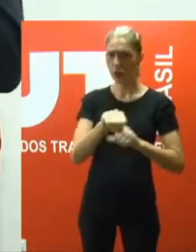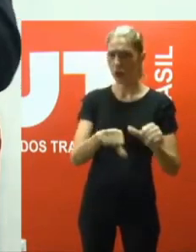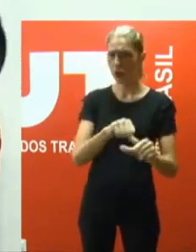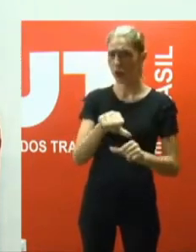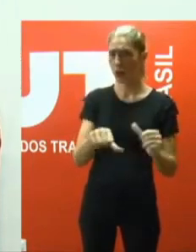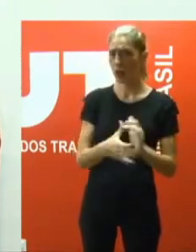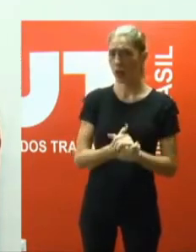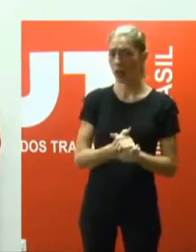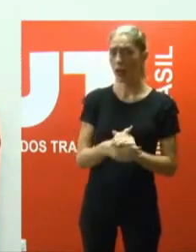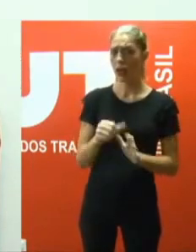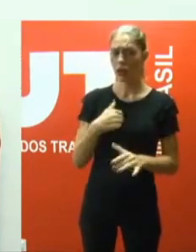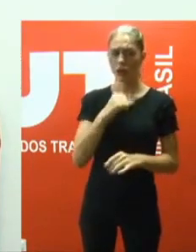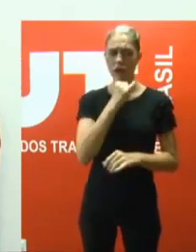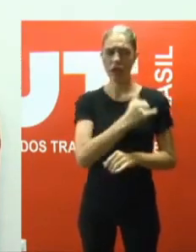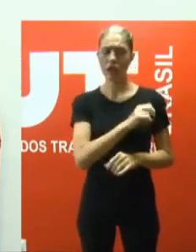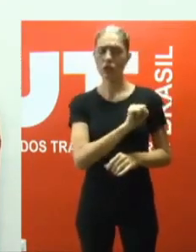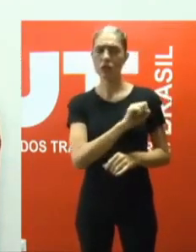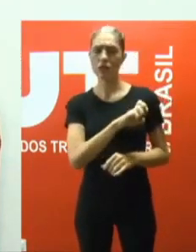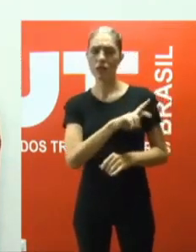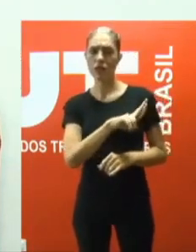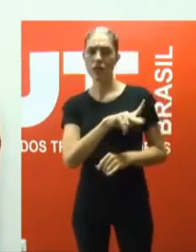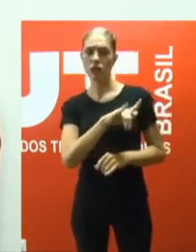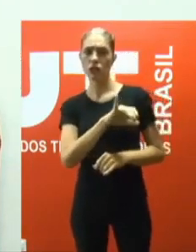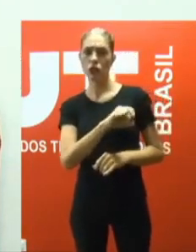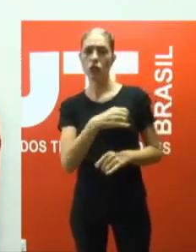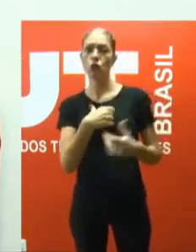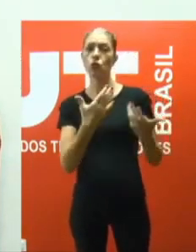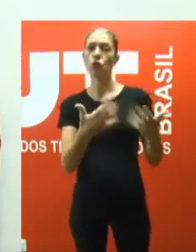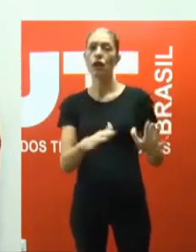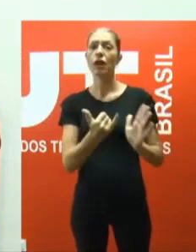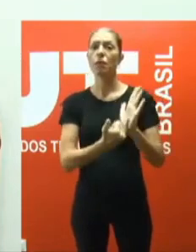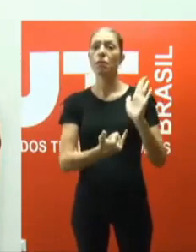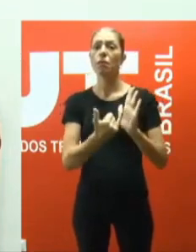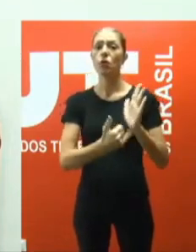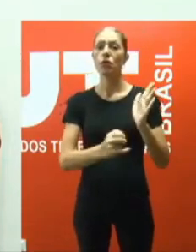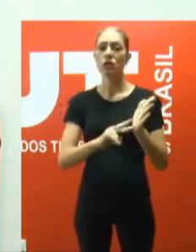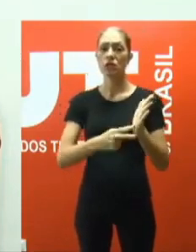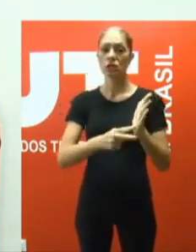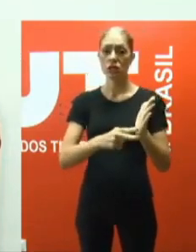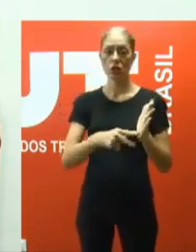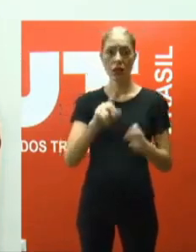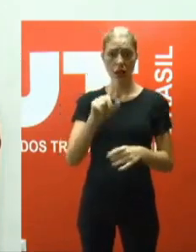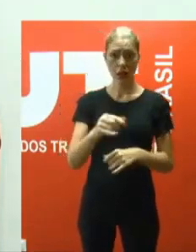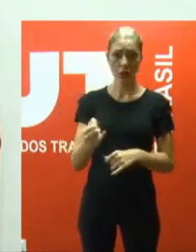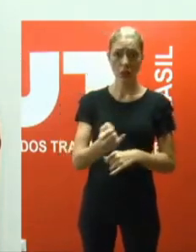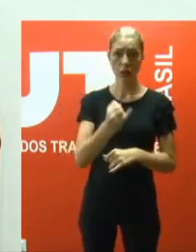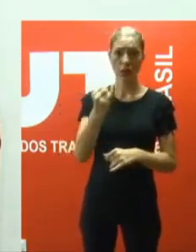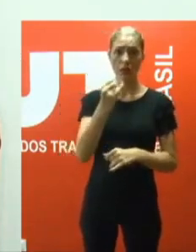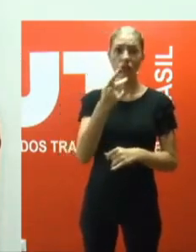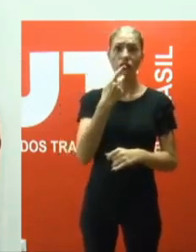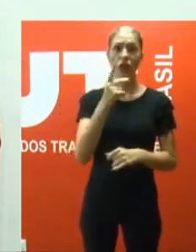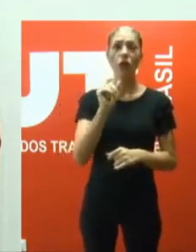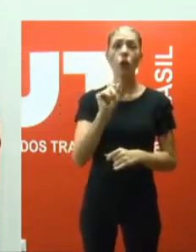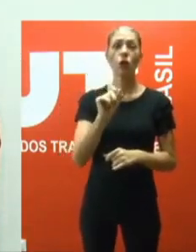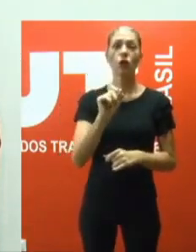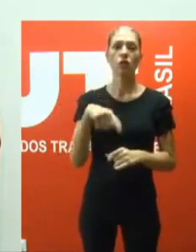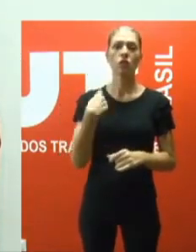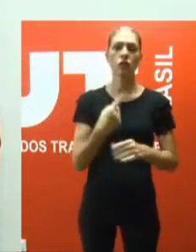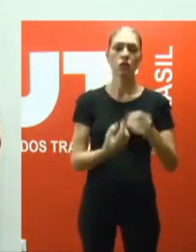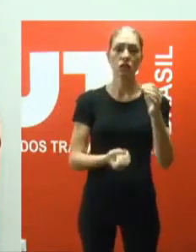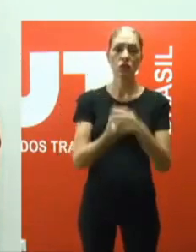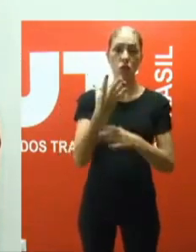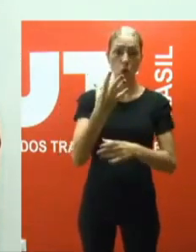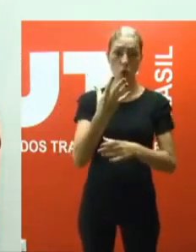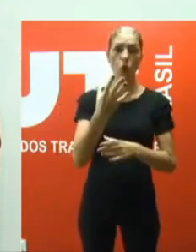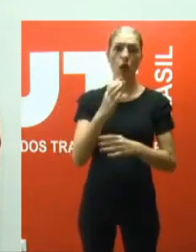que, que eu disse para o Sérgio? Eu não quero mais imposto sindical. É importante os dirigentes da CUT saberem que nós criamos a CUT contra o